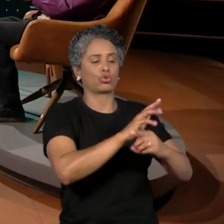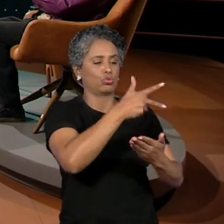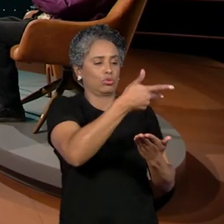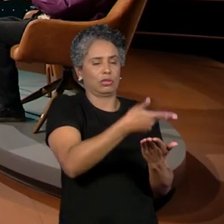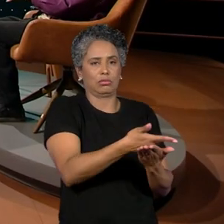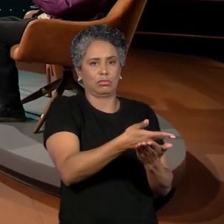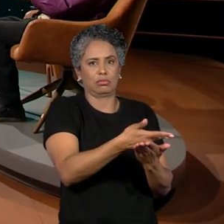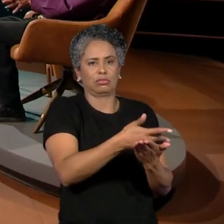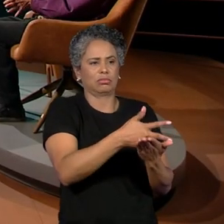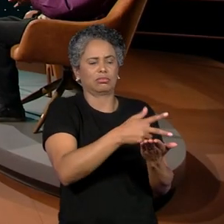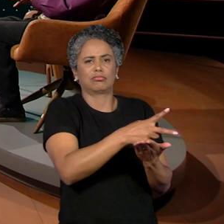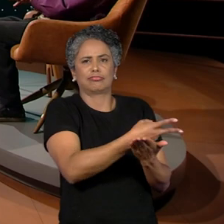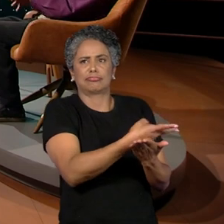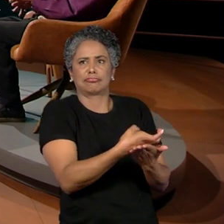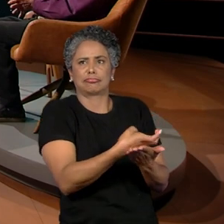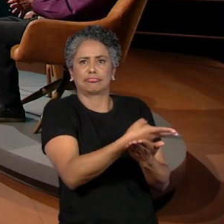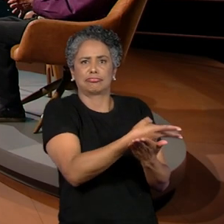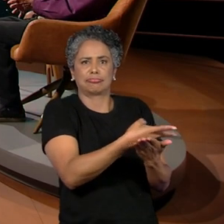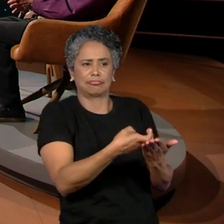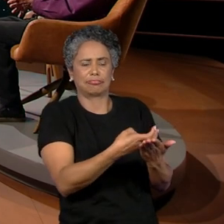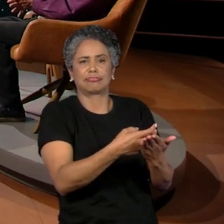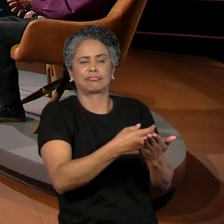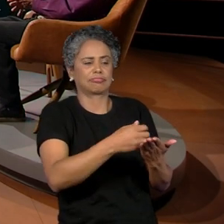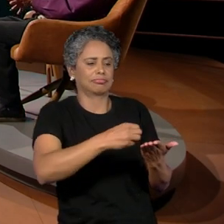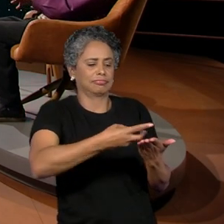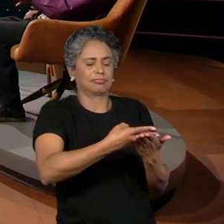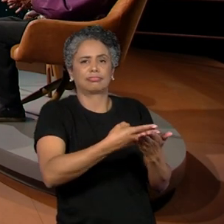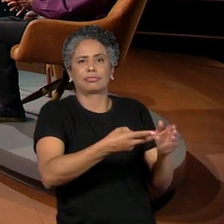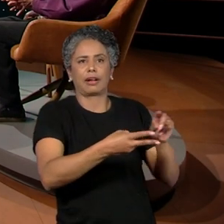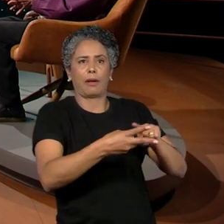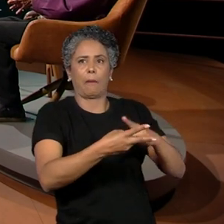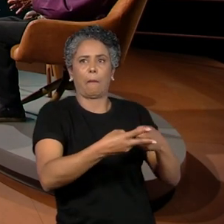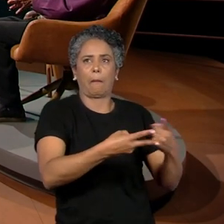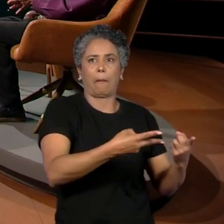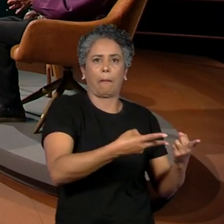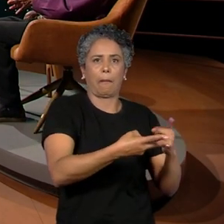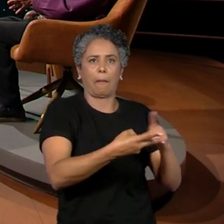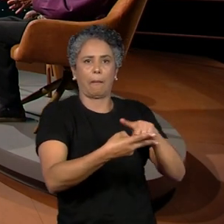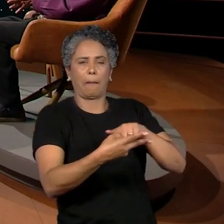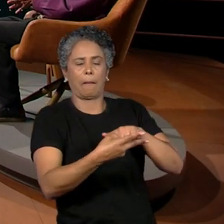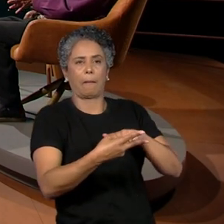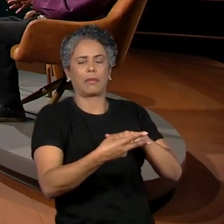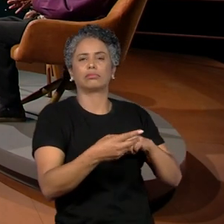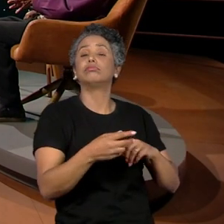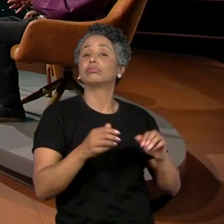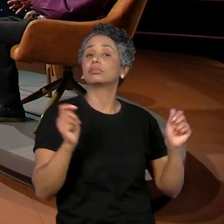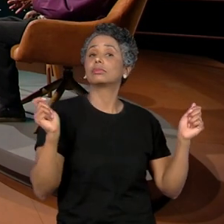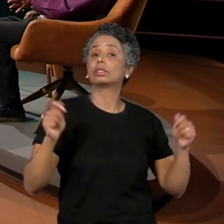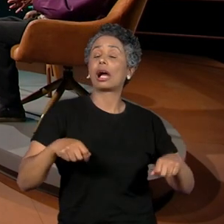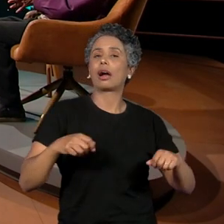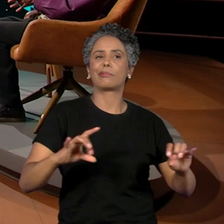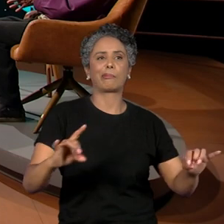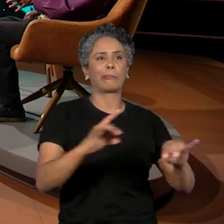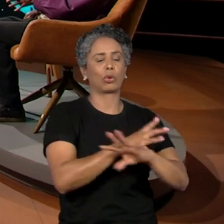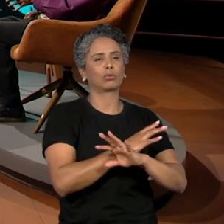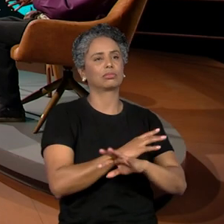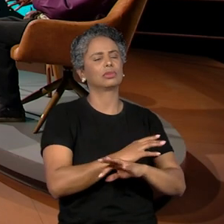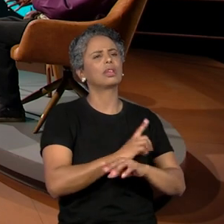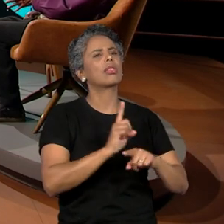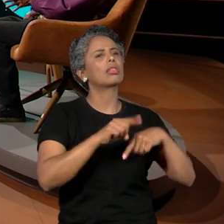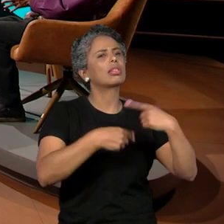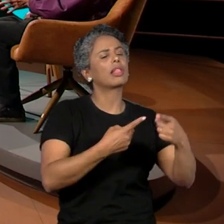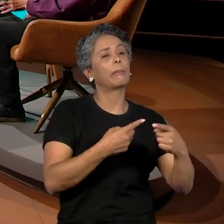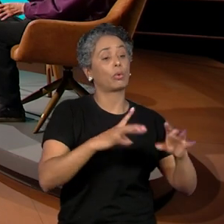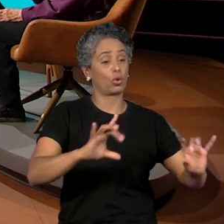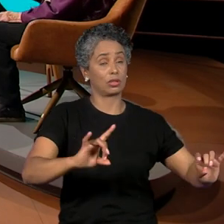quê. E ele ia falando e eu ia fazendo. Aí, quando terminou a prova, né, uma audição,